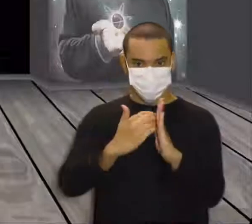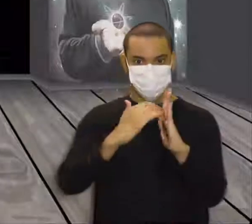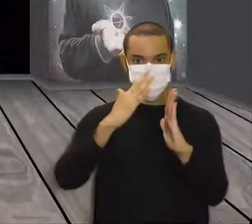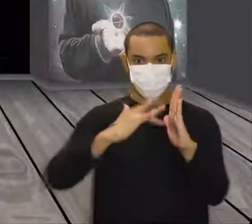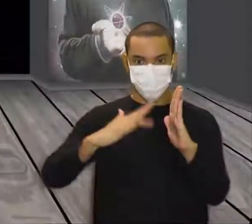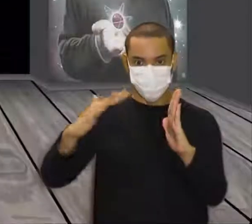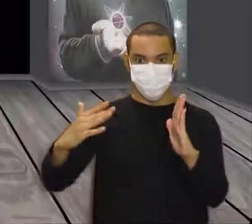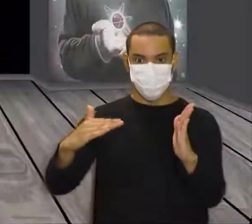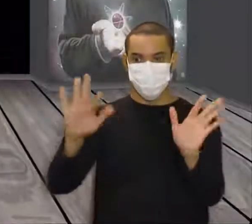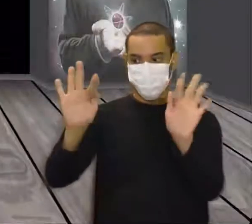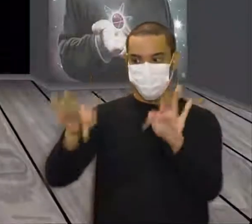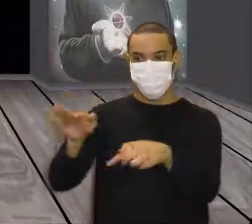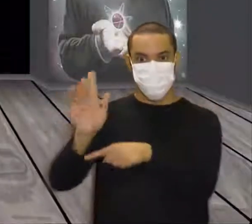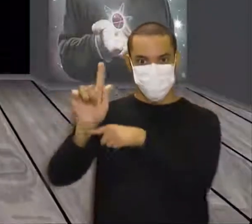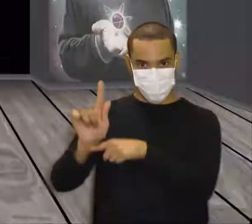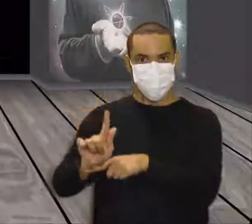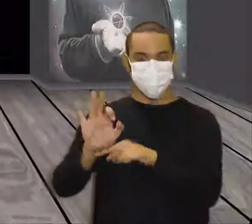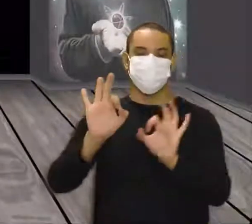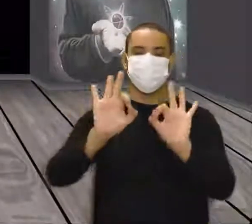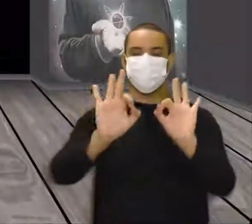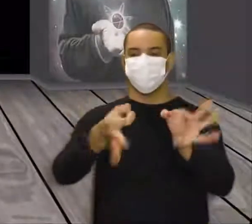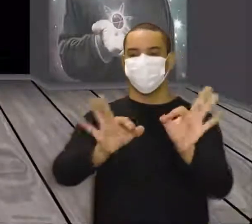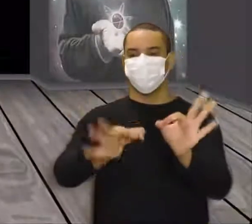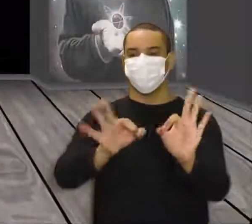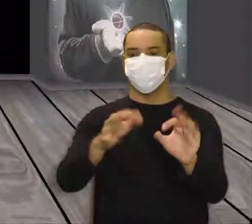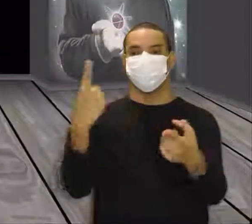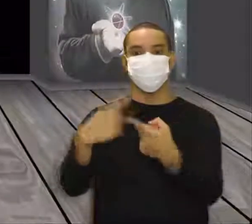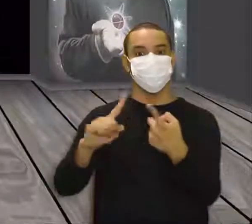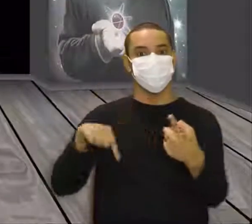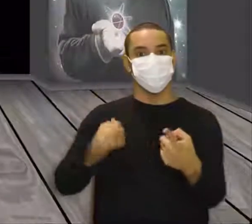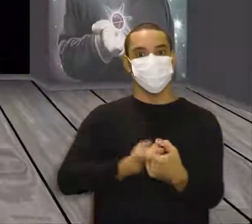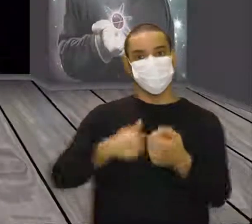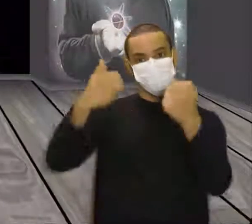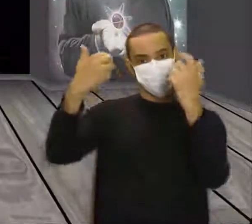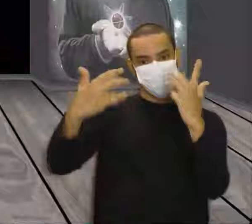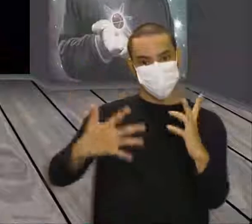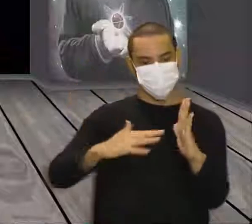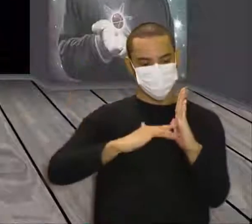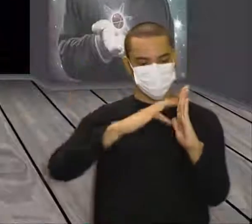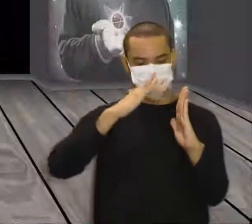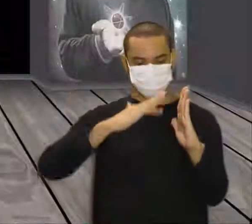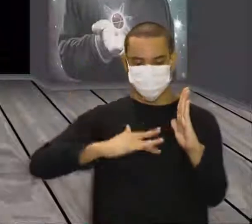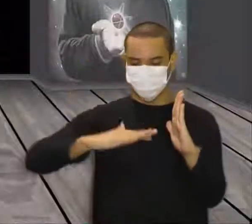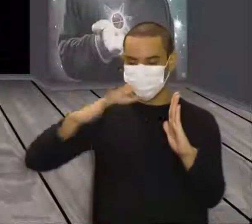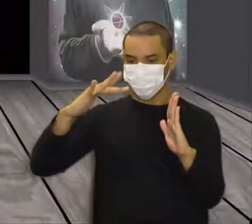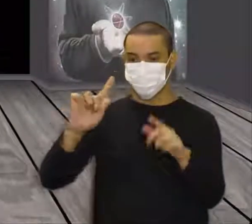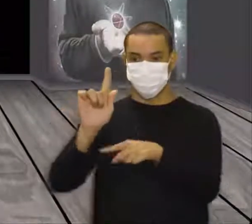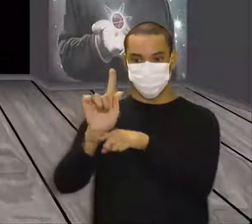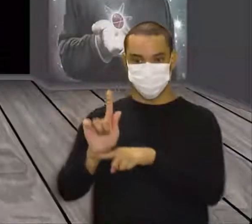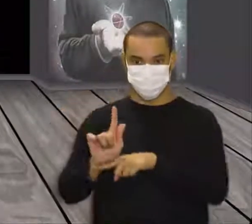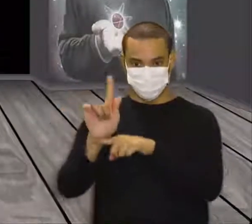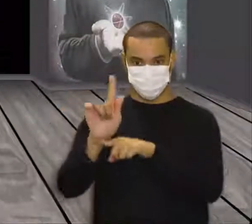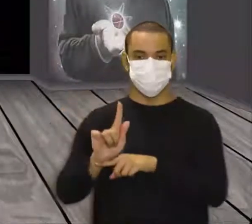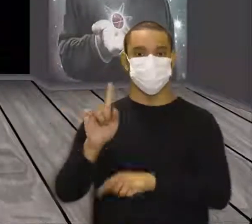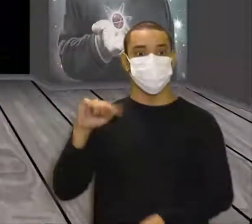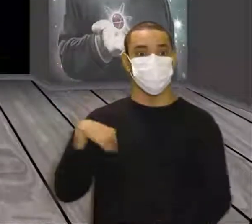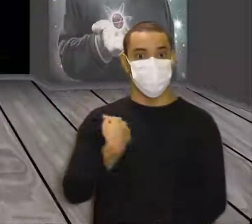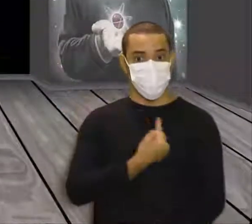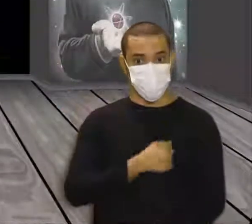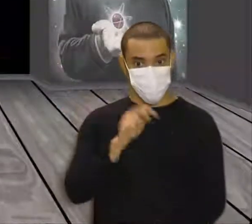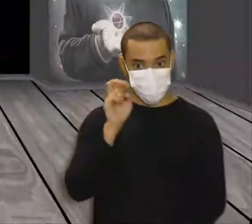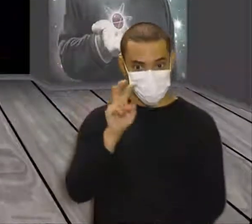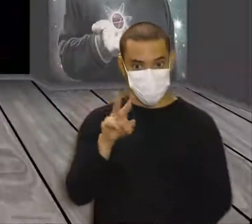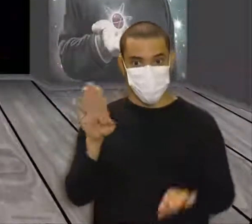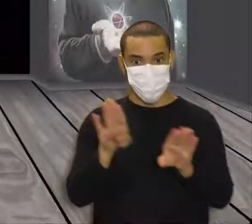termina com gravitacionais está correto, né? Nós estávamos falando das ondas gravitacionais. Nós vimos lá que as